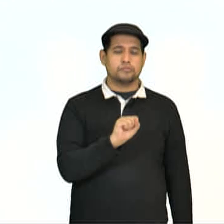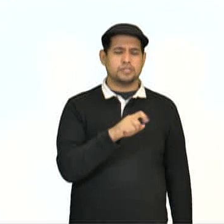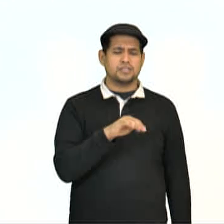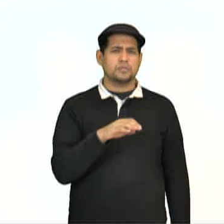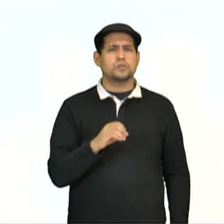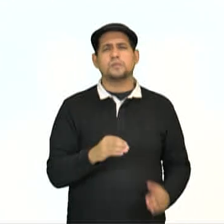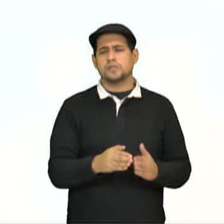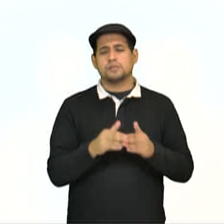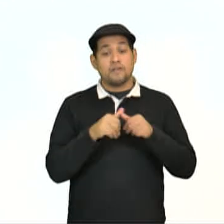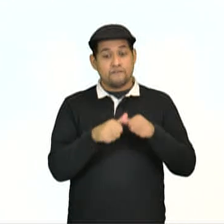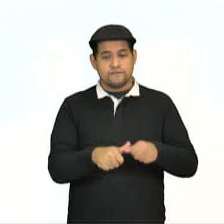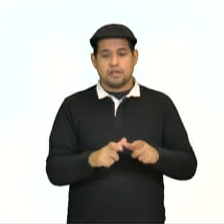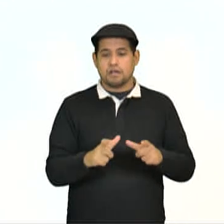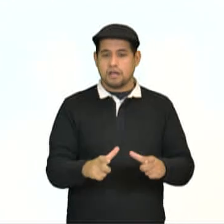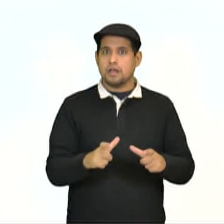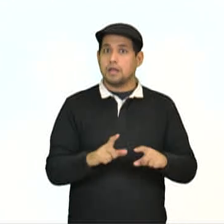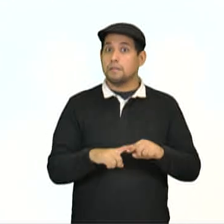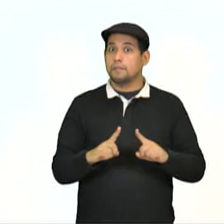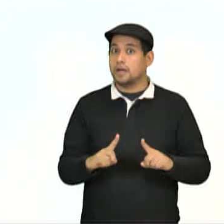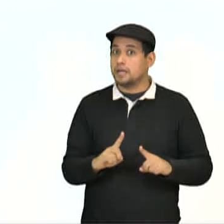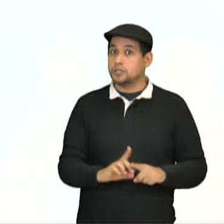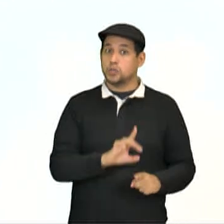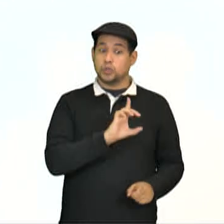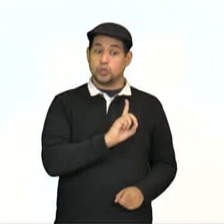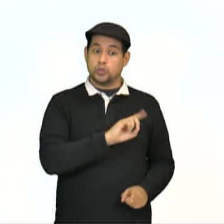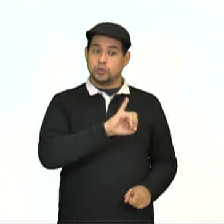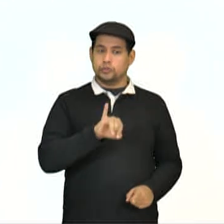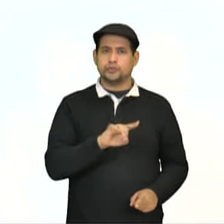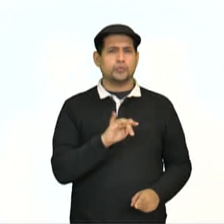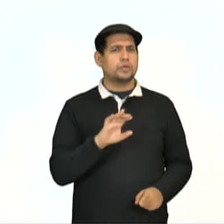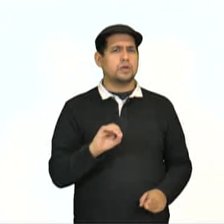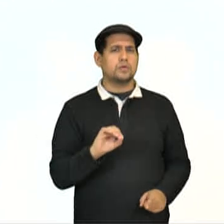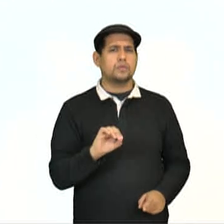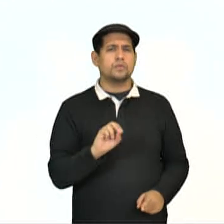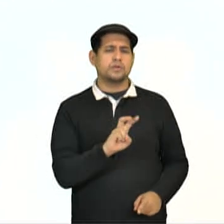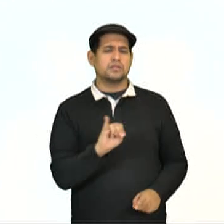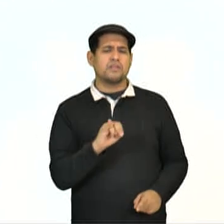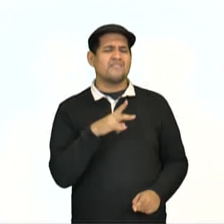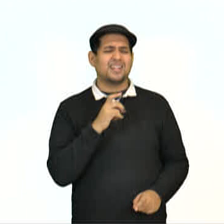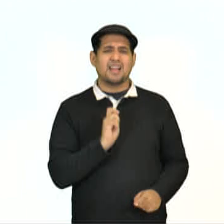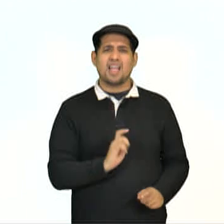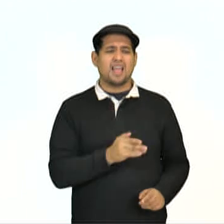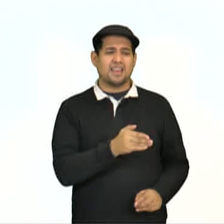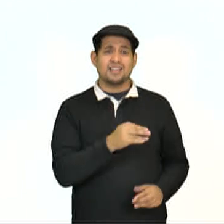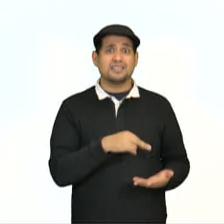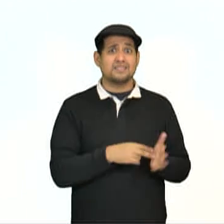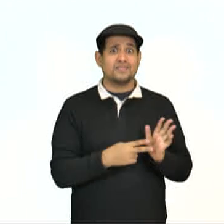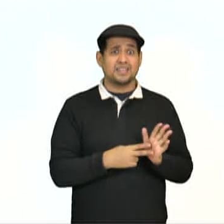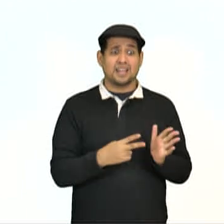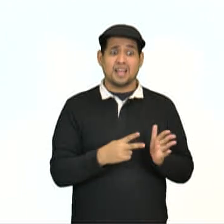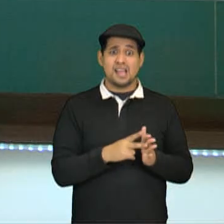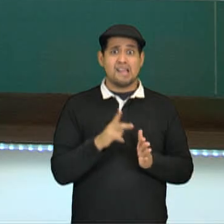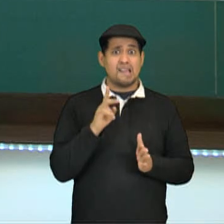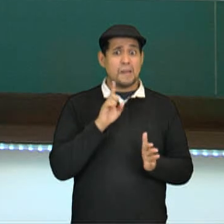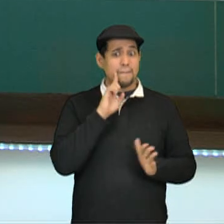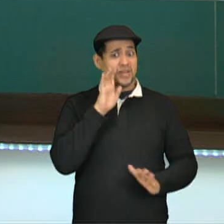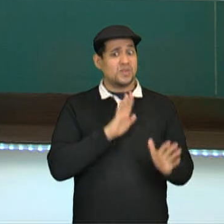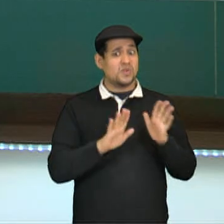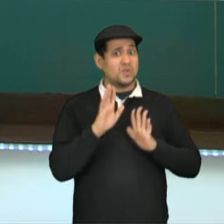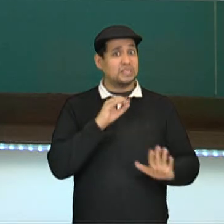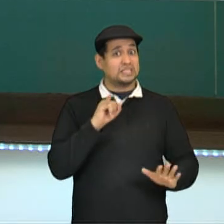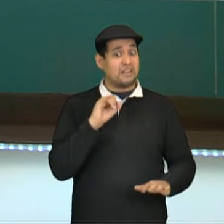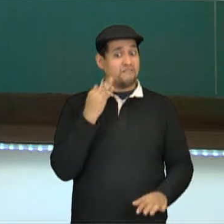se fixassem ali. O Dom João VI, ele vai dizer que ali era um lugar muito vulnerável para o